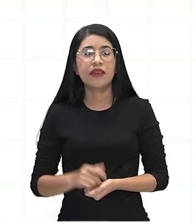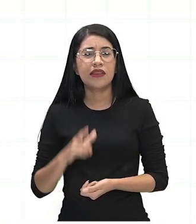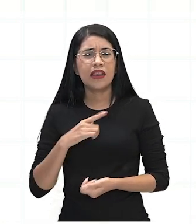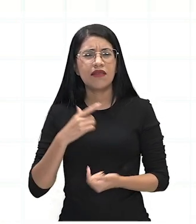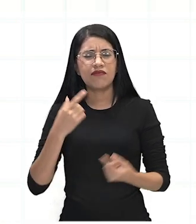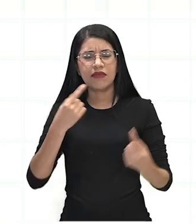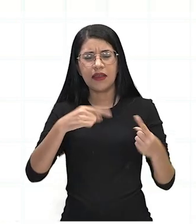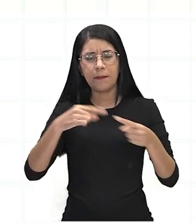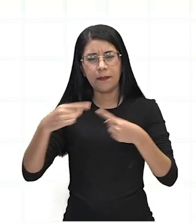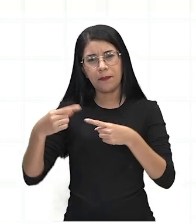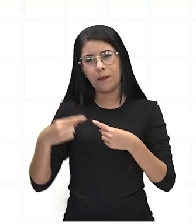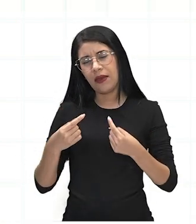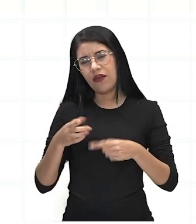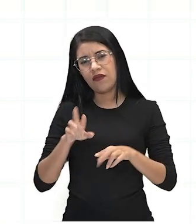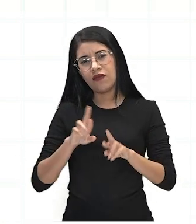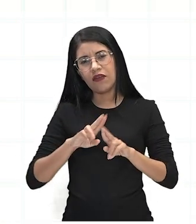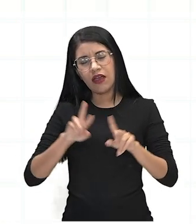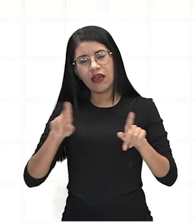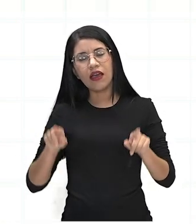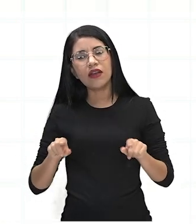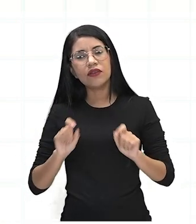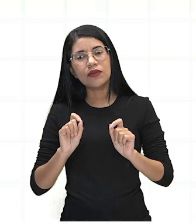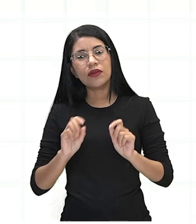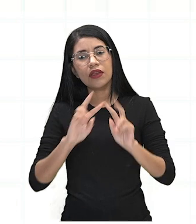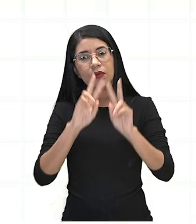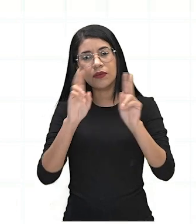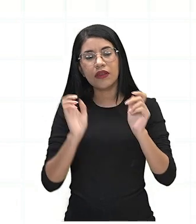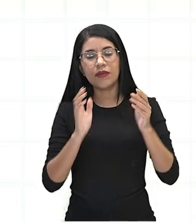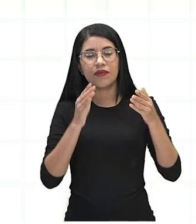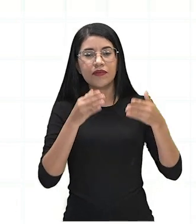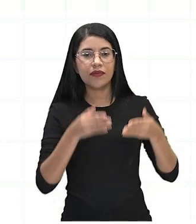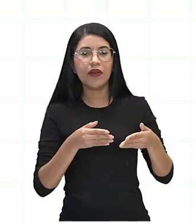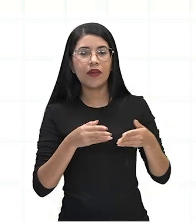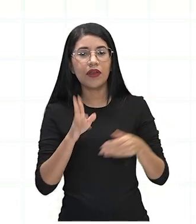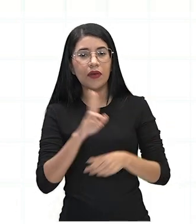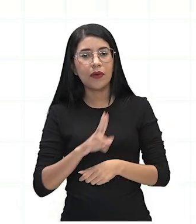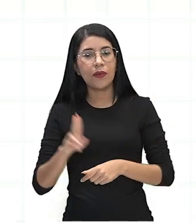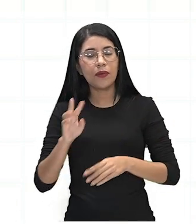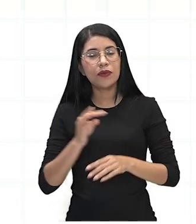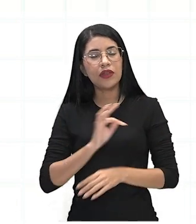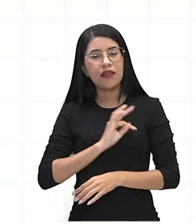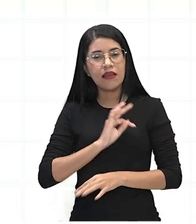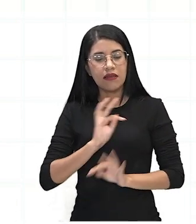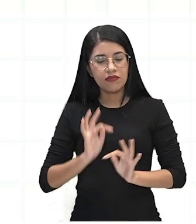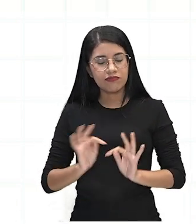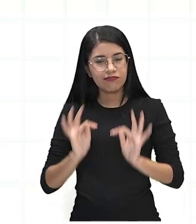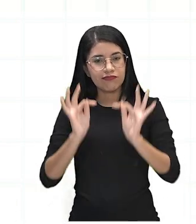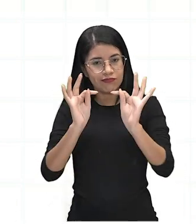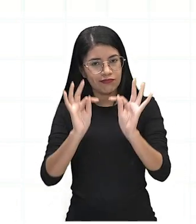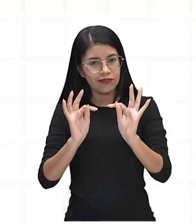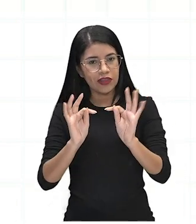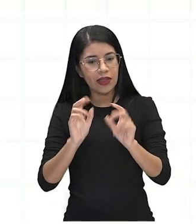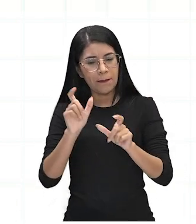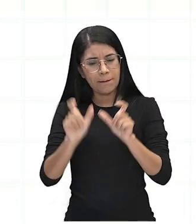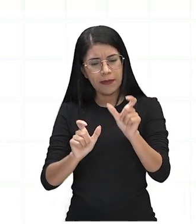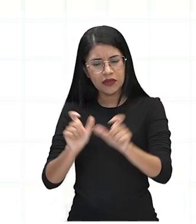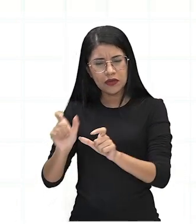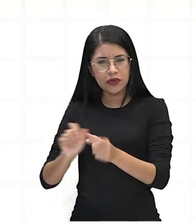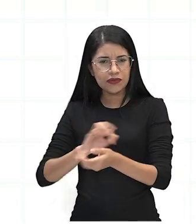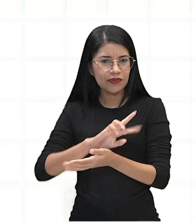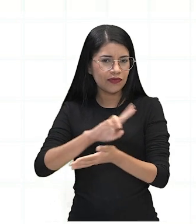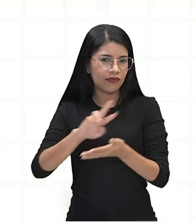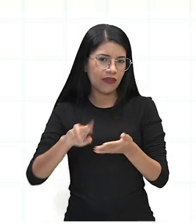debates, discussões acerca desse tema, né? O uso excessivo de telas por parte de todo mundo. São os